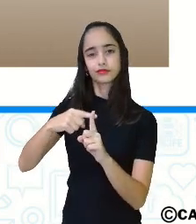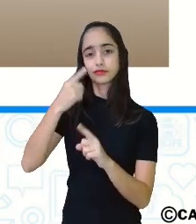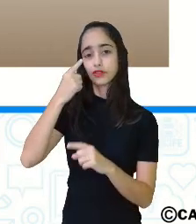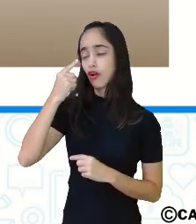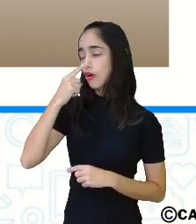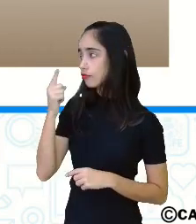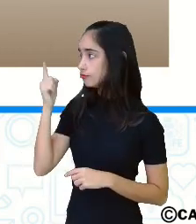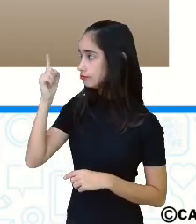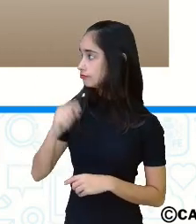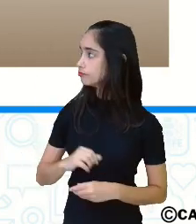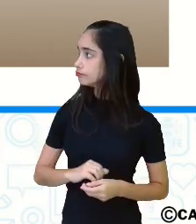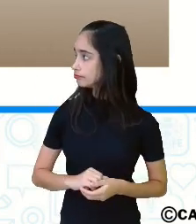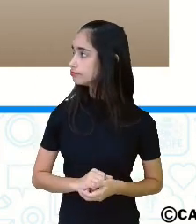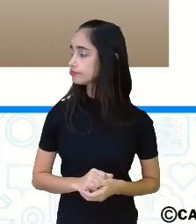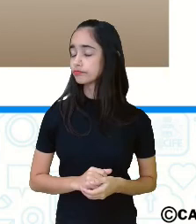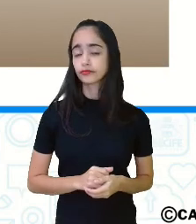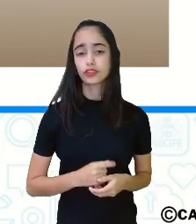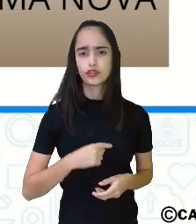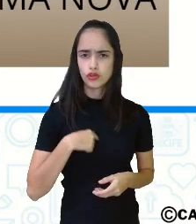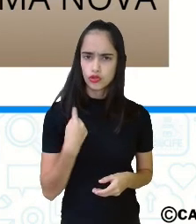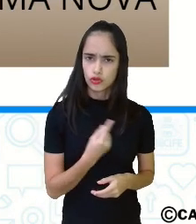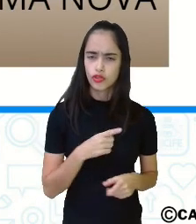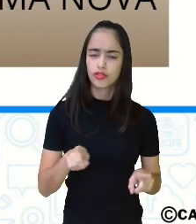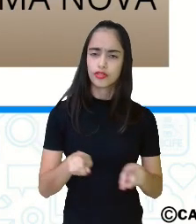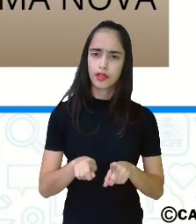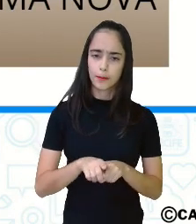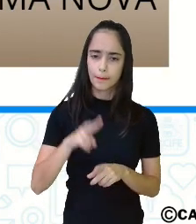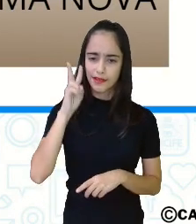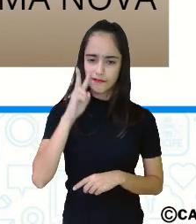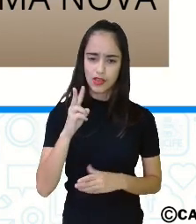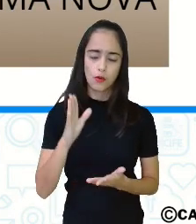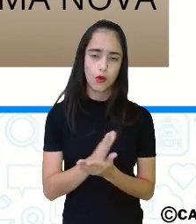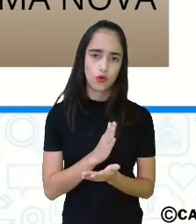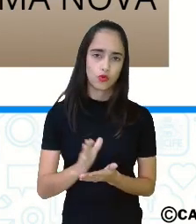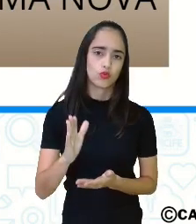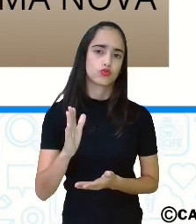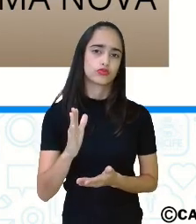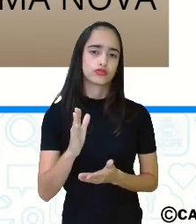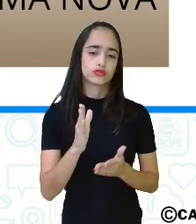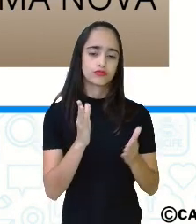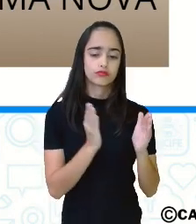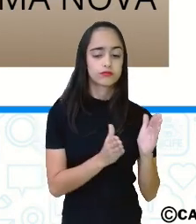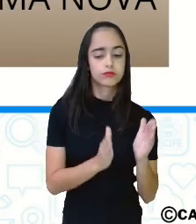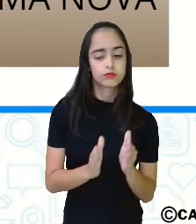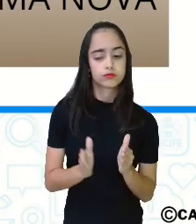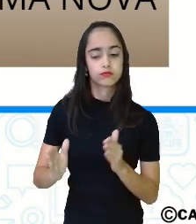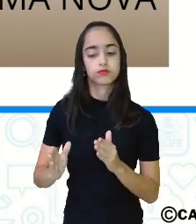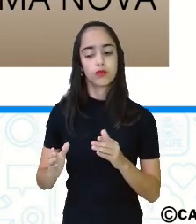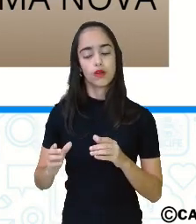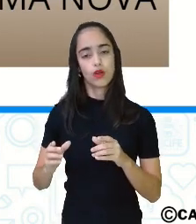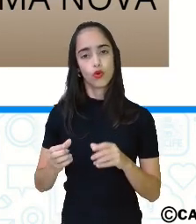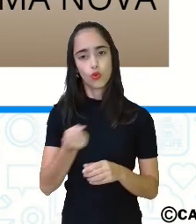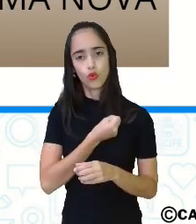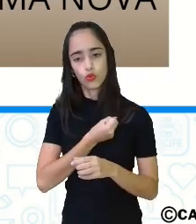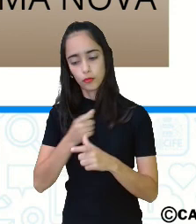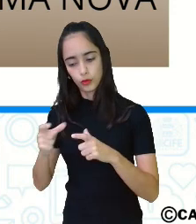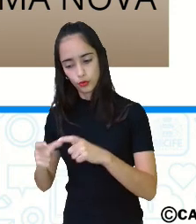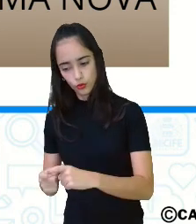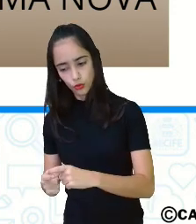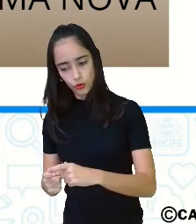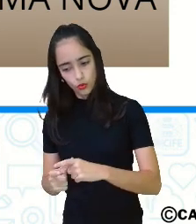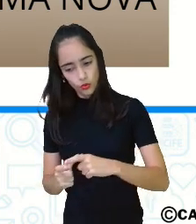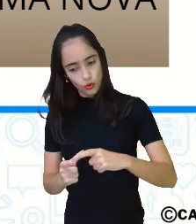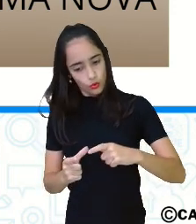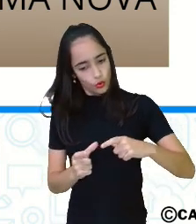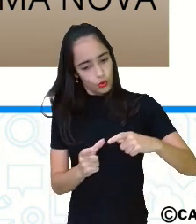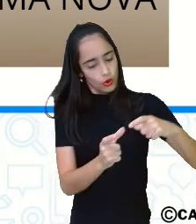forma decrescente ou forma crescente também, tivemos que observar, são coisas características que nós devemos